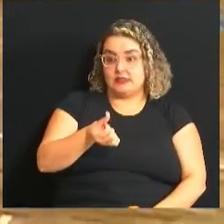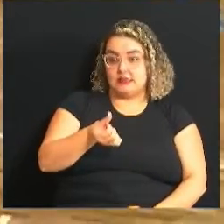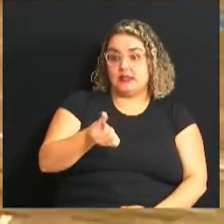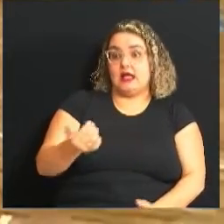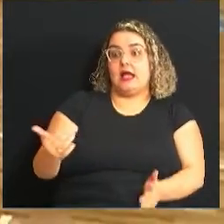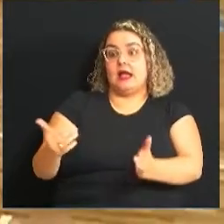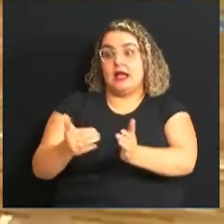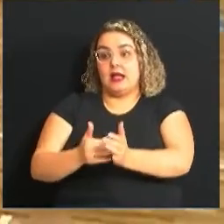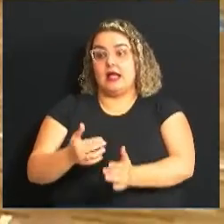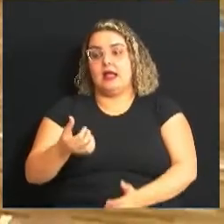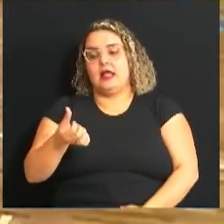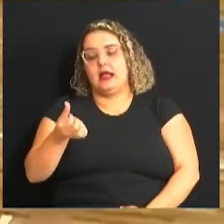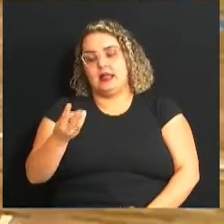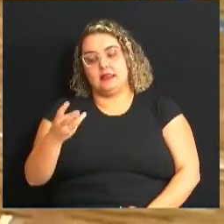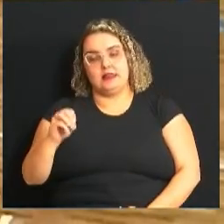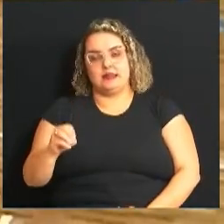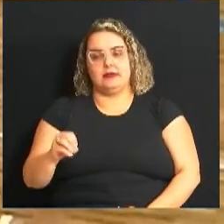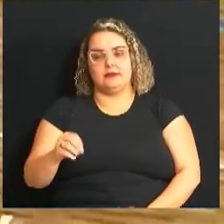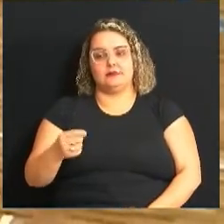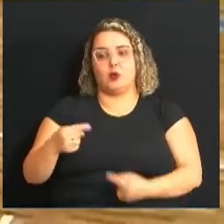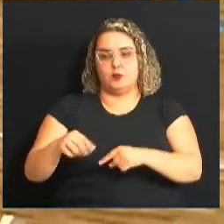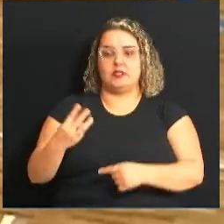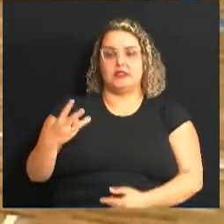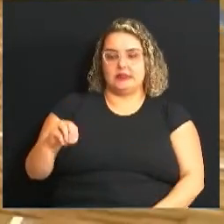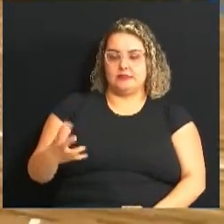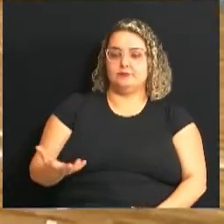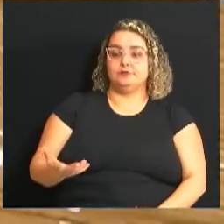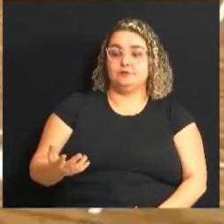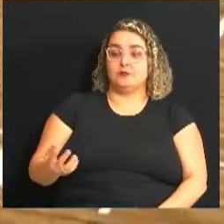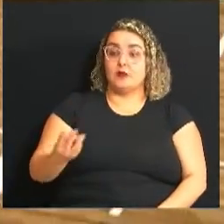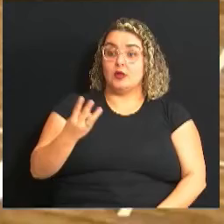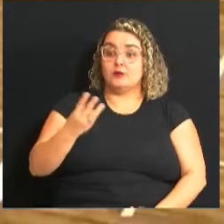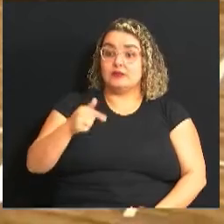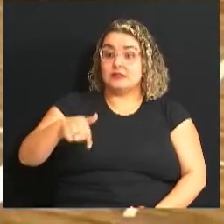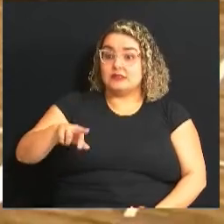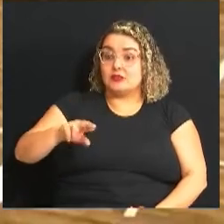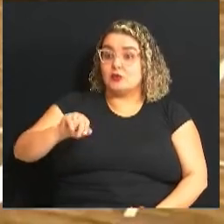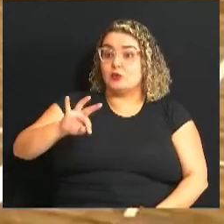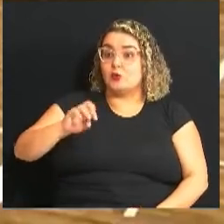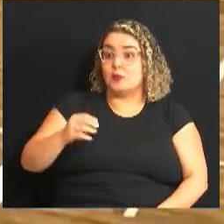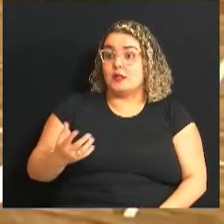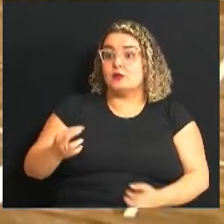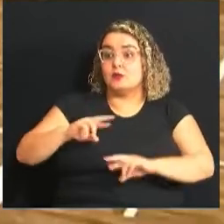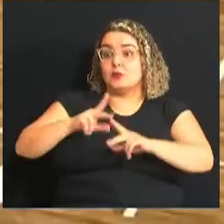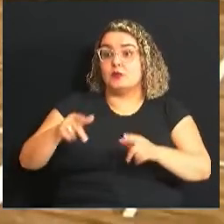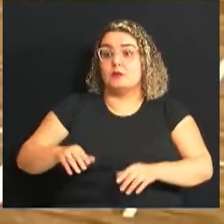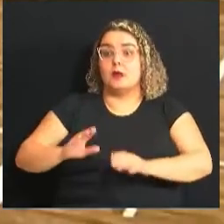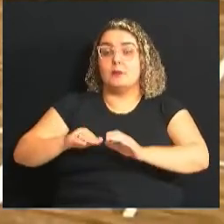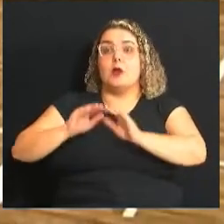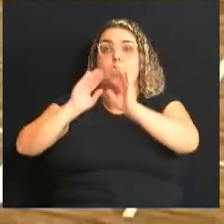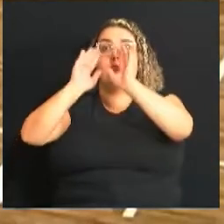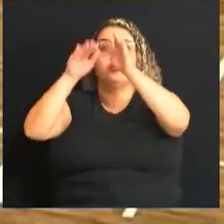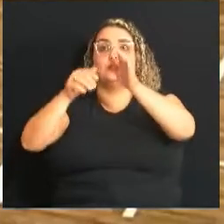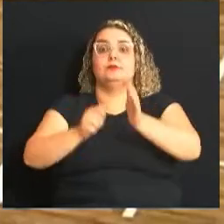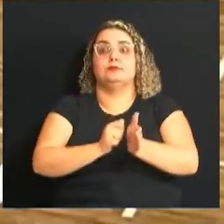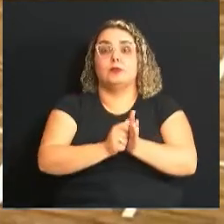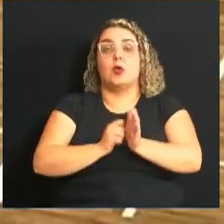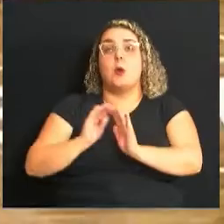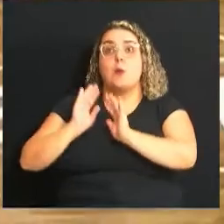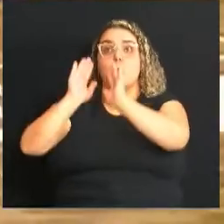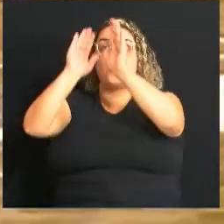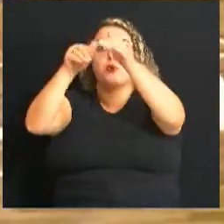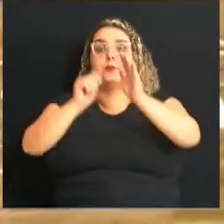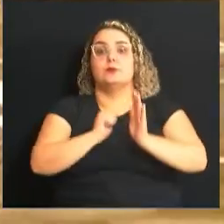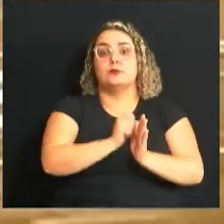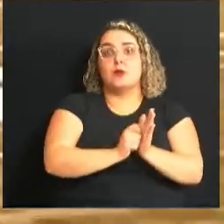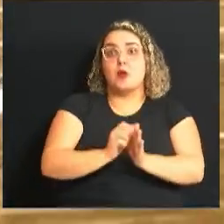36-30. Só que no terceiro quarto, tudo mudou. As bolas de Araraquara começaram a cair